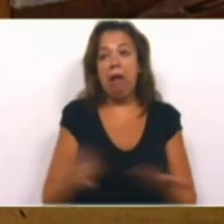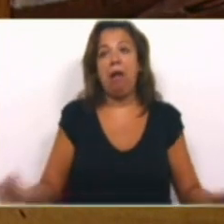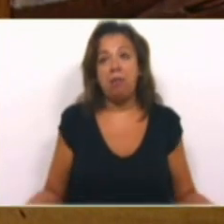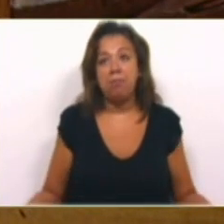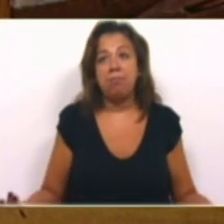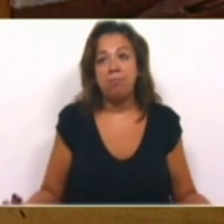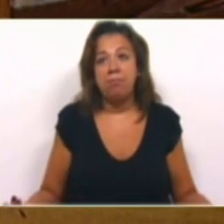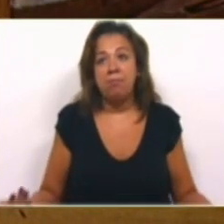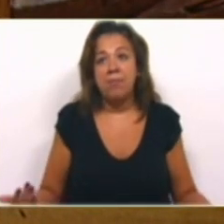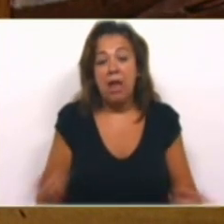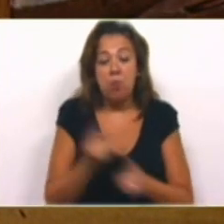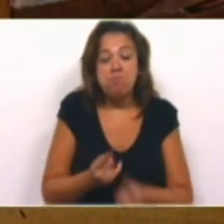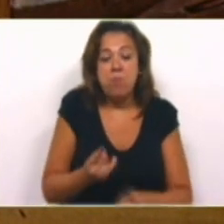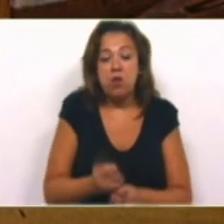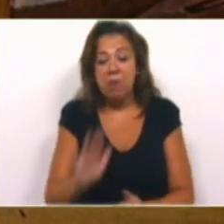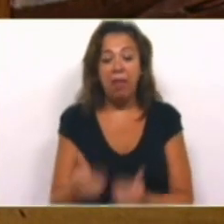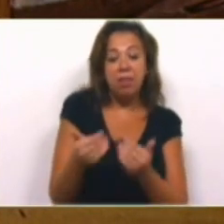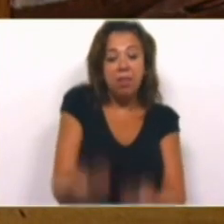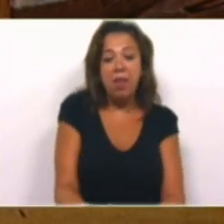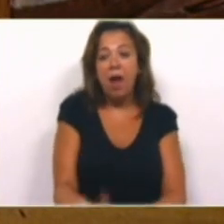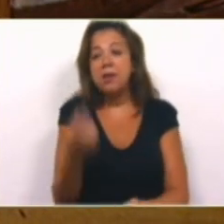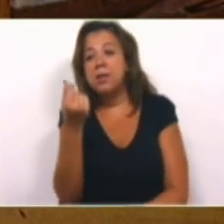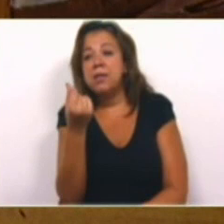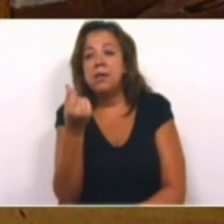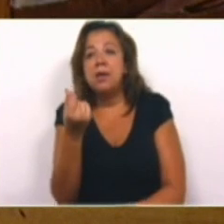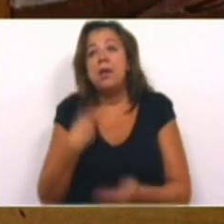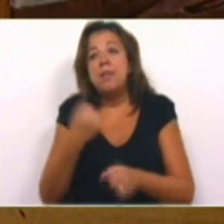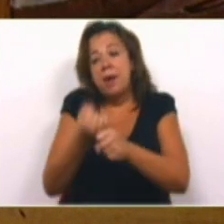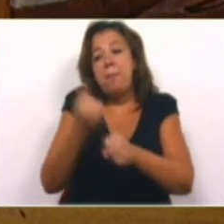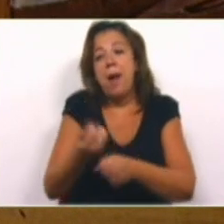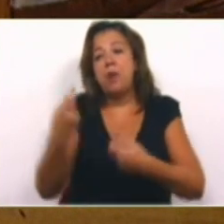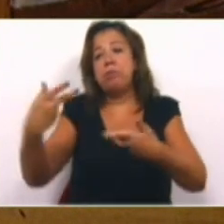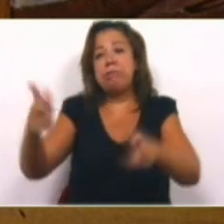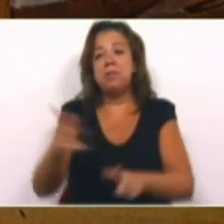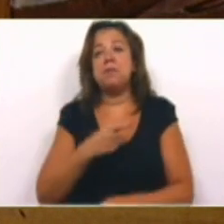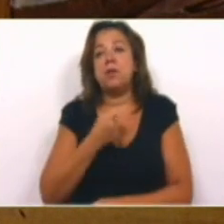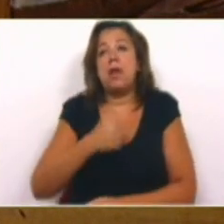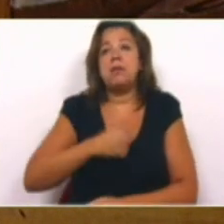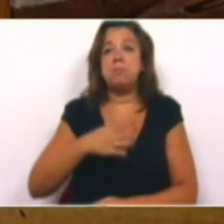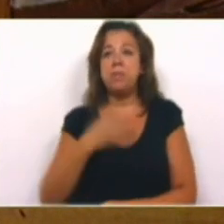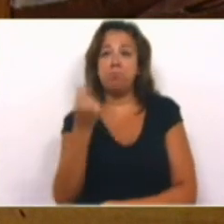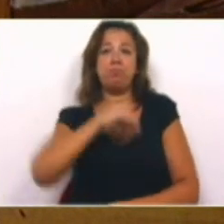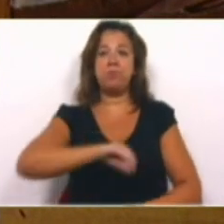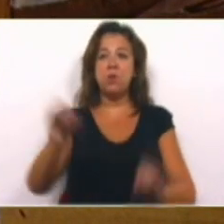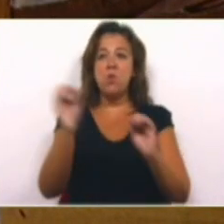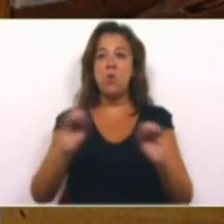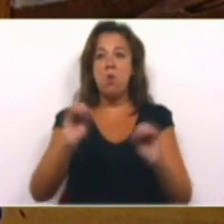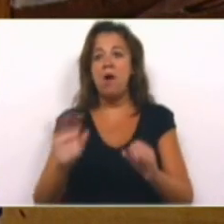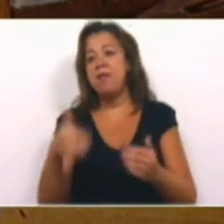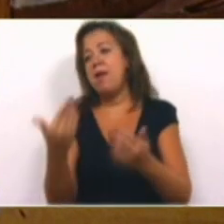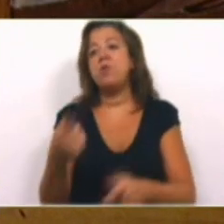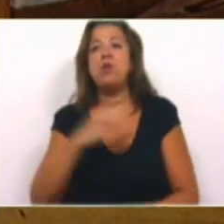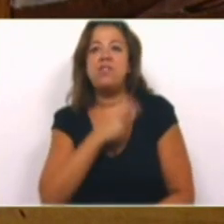do que oferecer mão de obra gratuita às empresas e tornar as universidades e os institutos